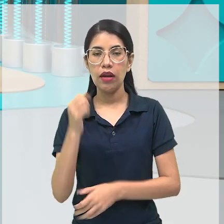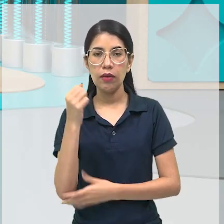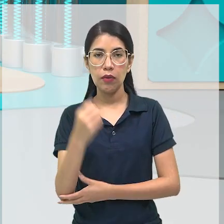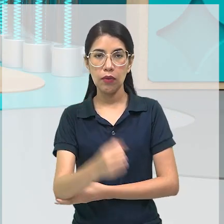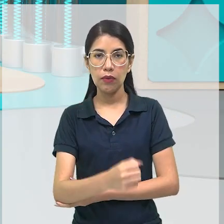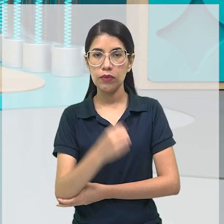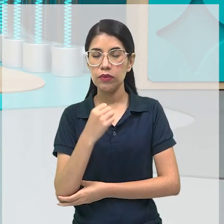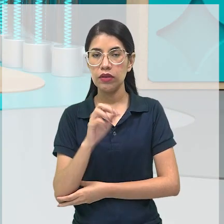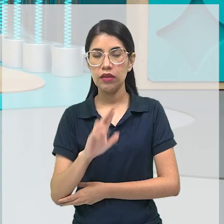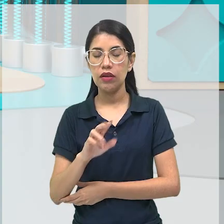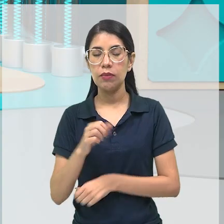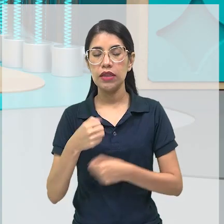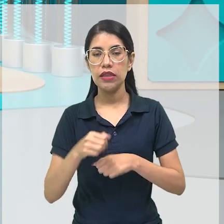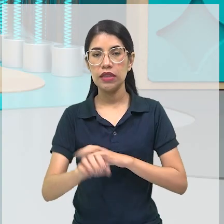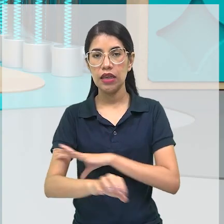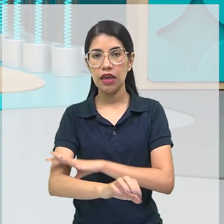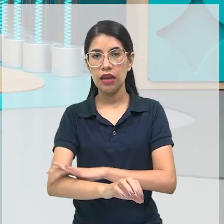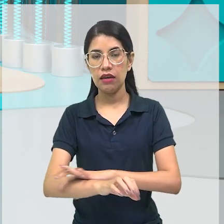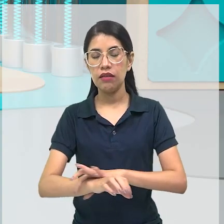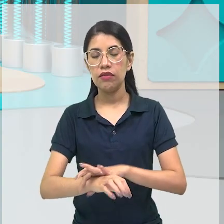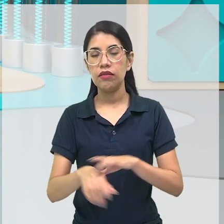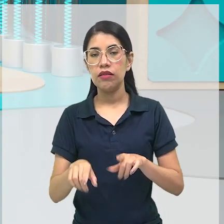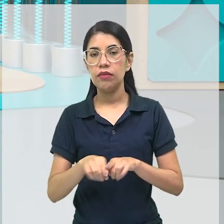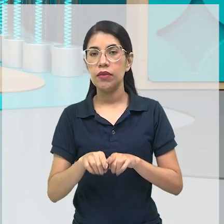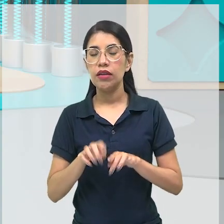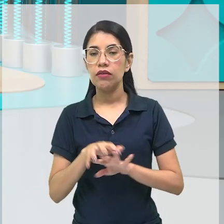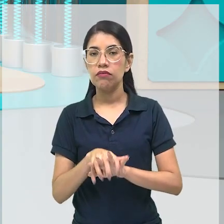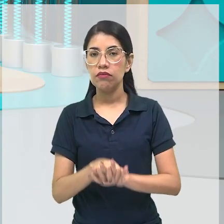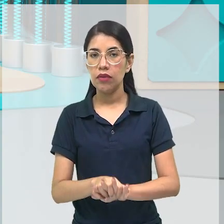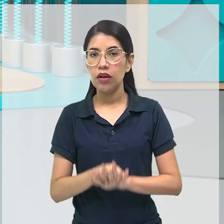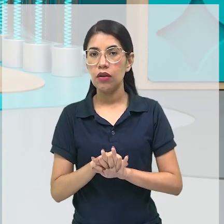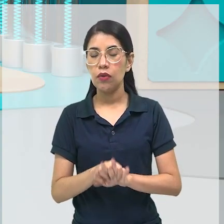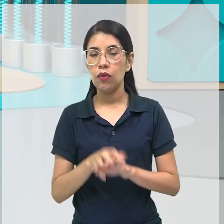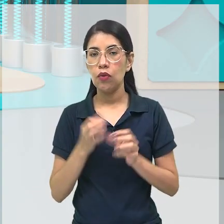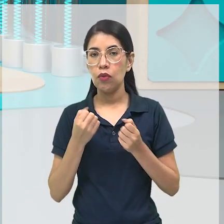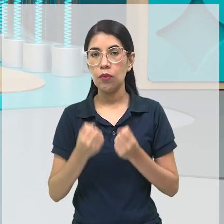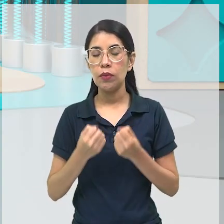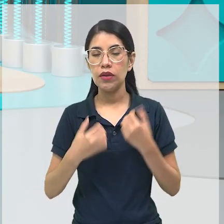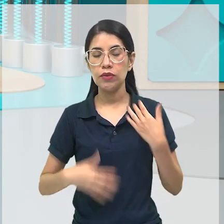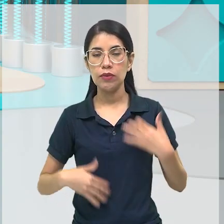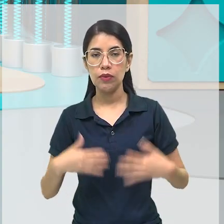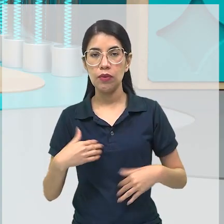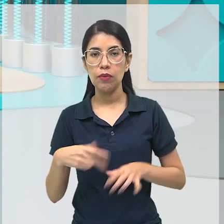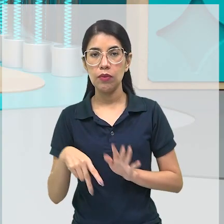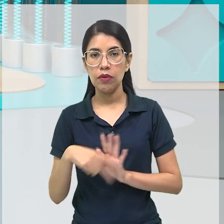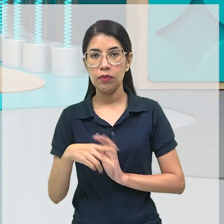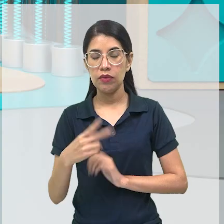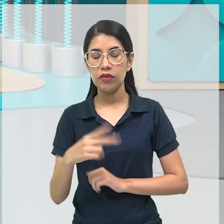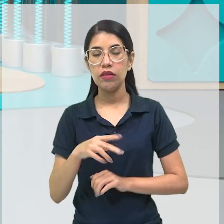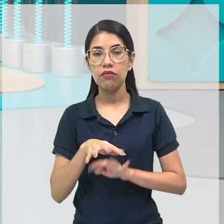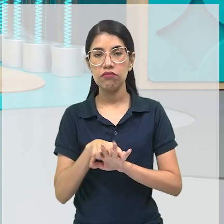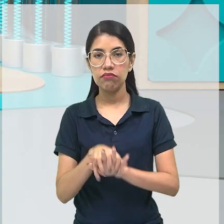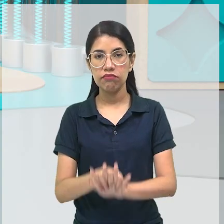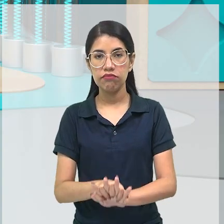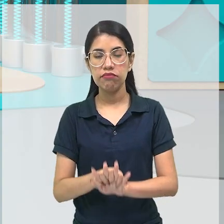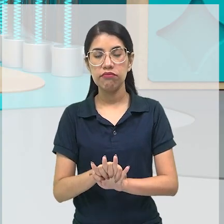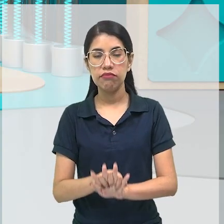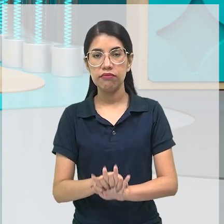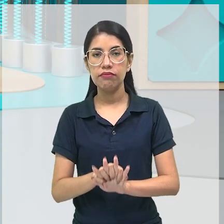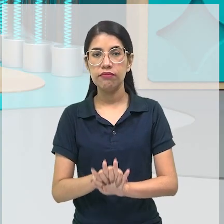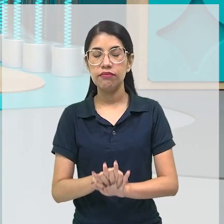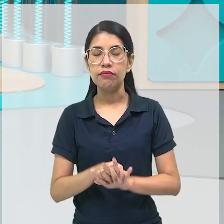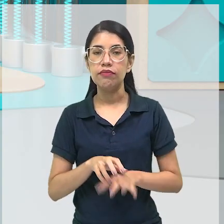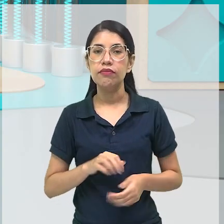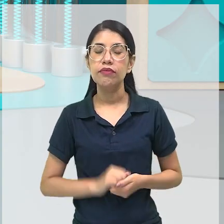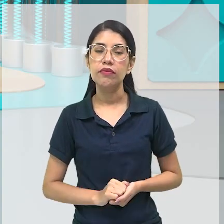usando os ombros. E o corpo todo, né? Jogando um pouquinho do peso em cima do peito da vítima. E aí você